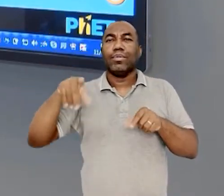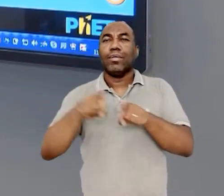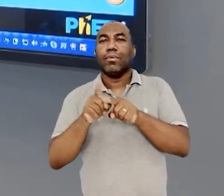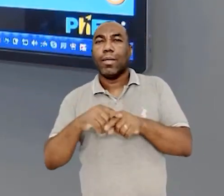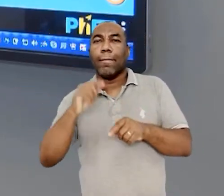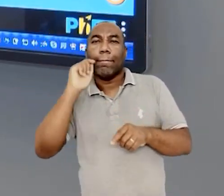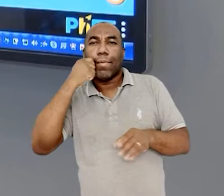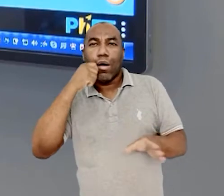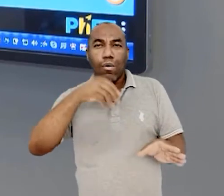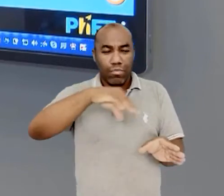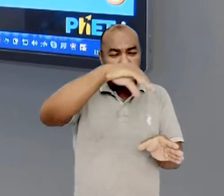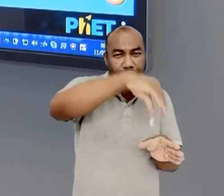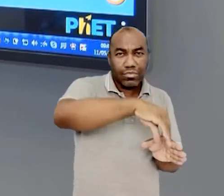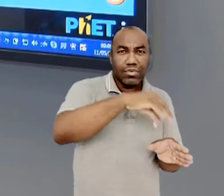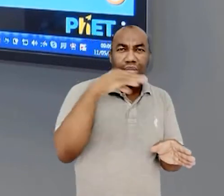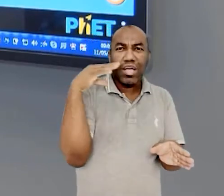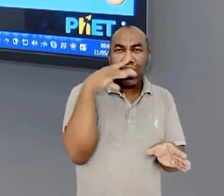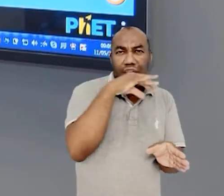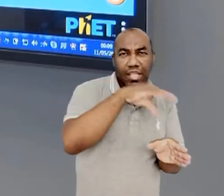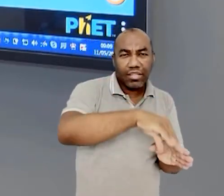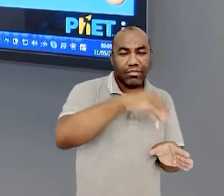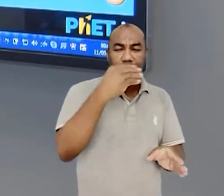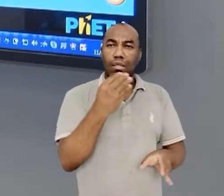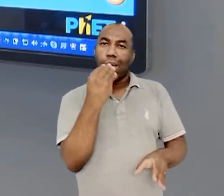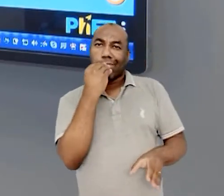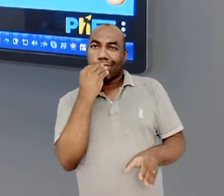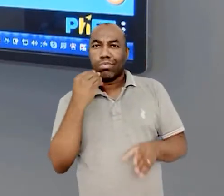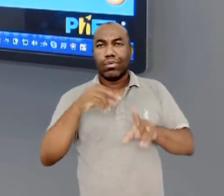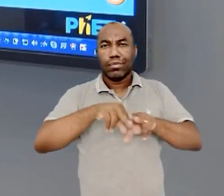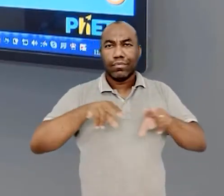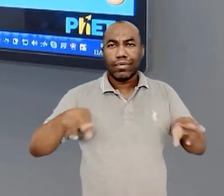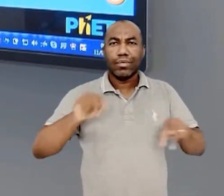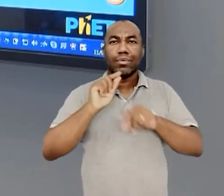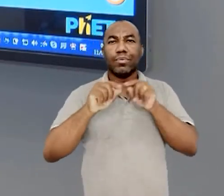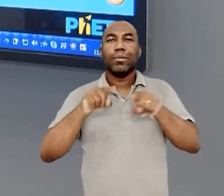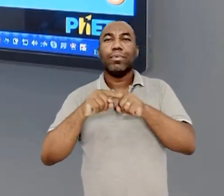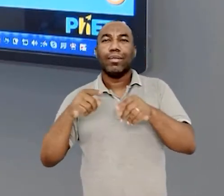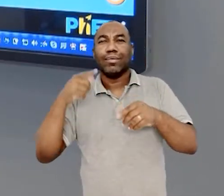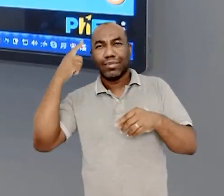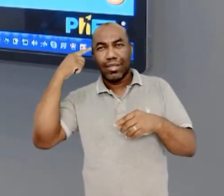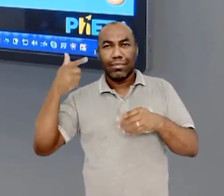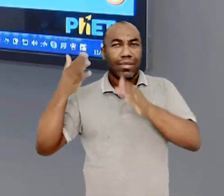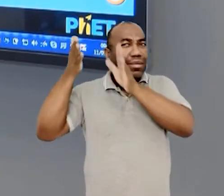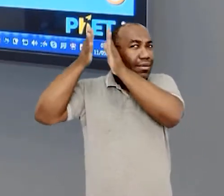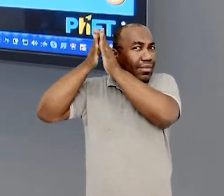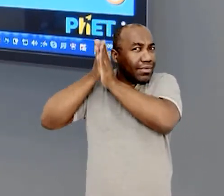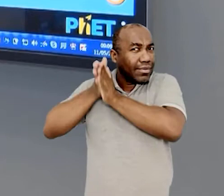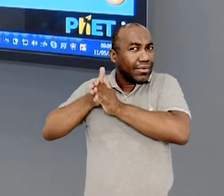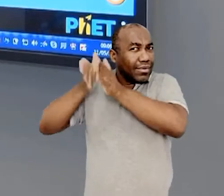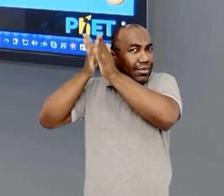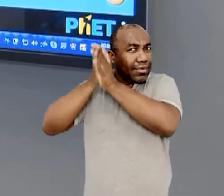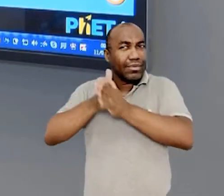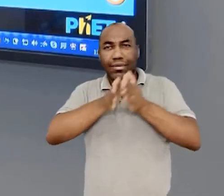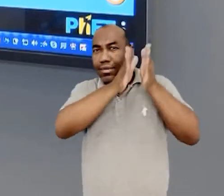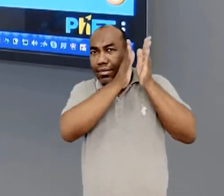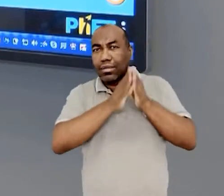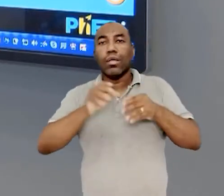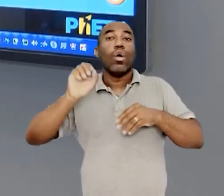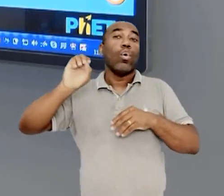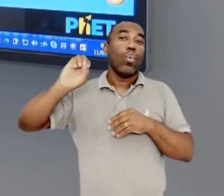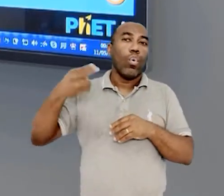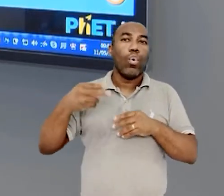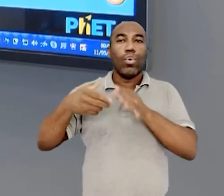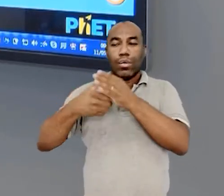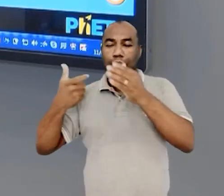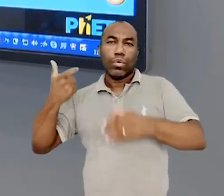As meninas, quando vão trabalhar aí, fazer uma maquiagem, preparar os cabelos para ficar top de linha, utilizam um secador elétrico.